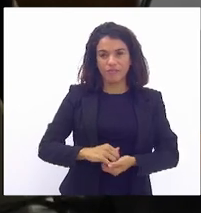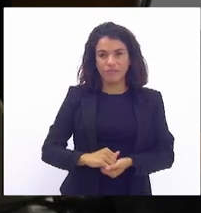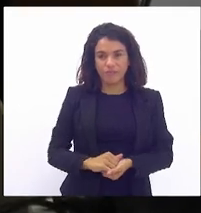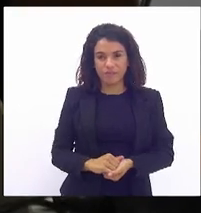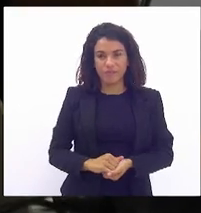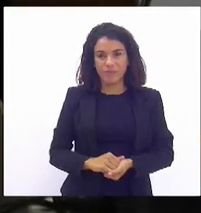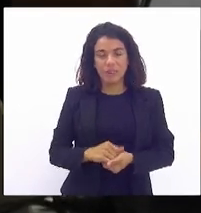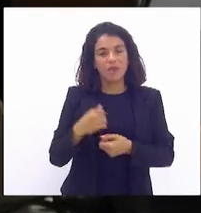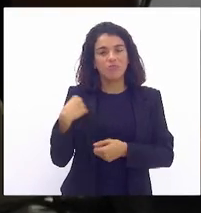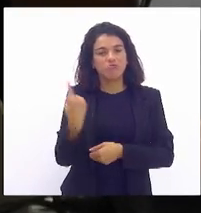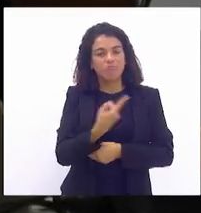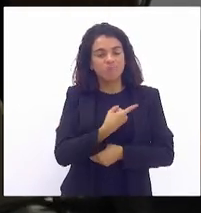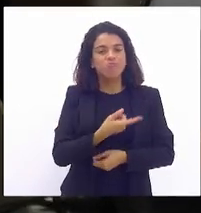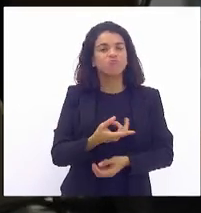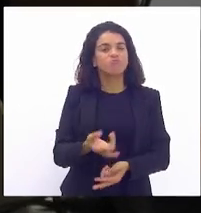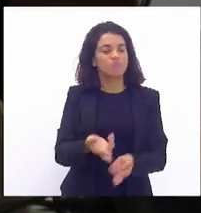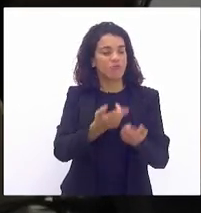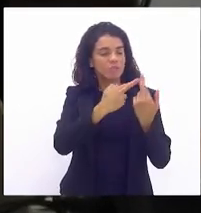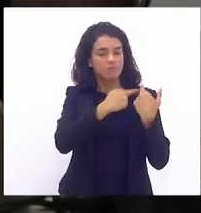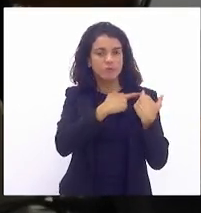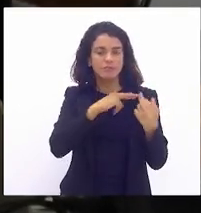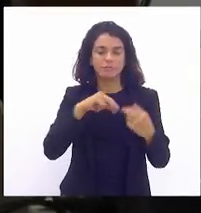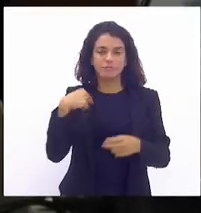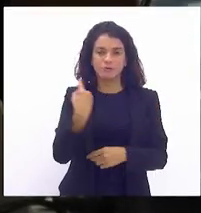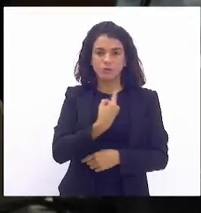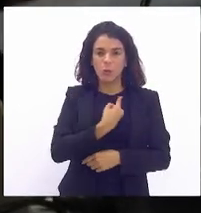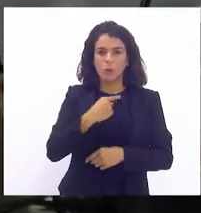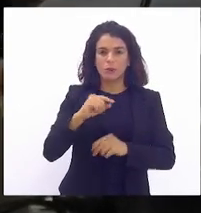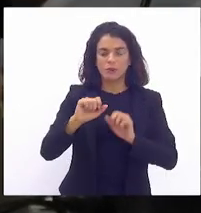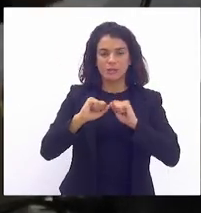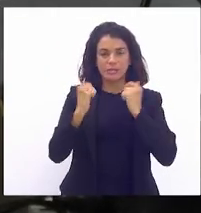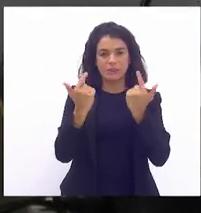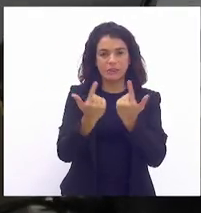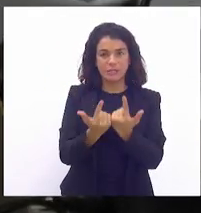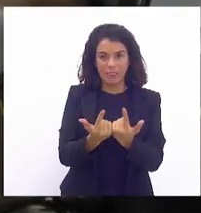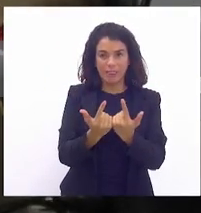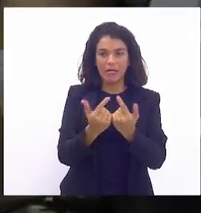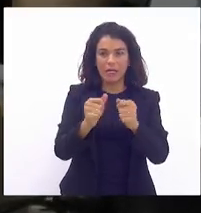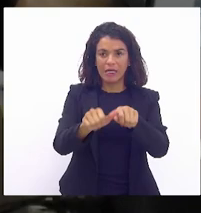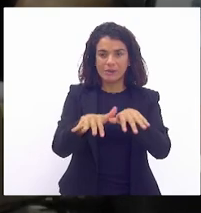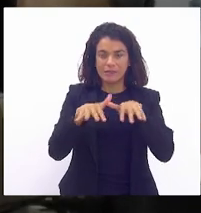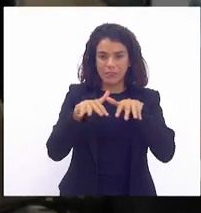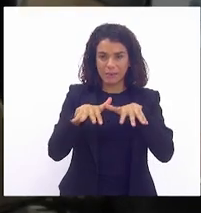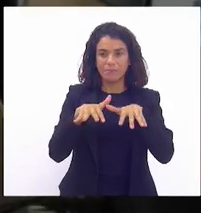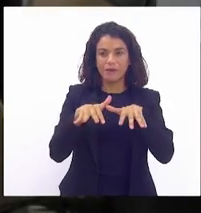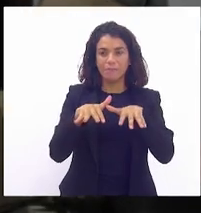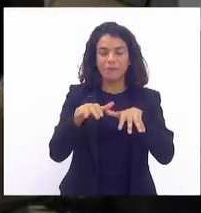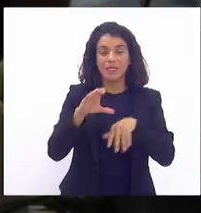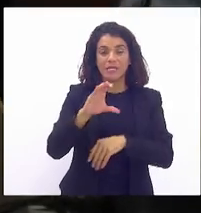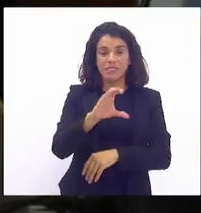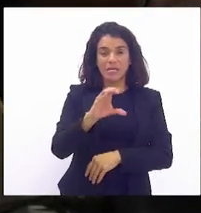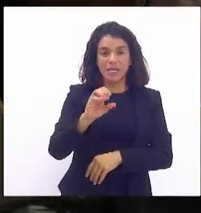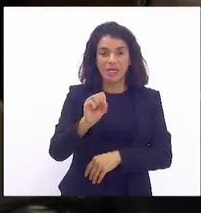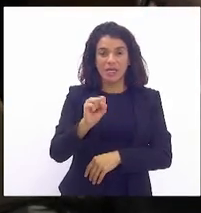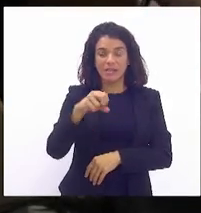denotam a nós, da Assembleia Legislativa, que a CSN